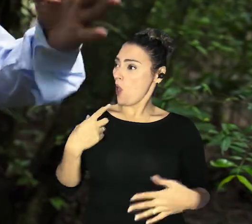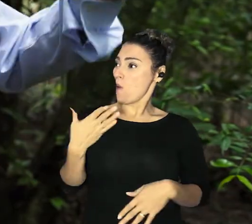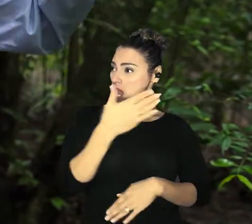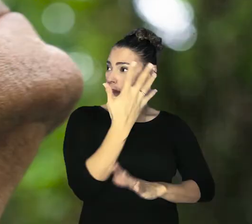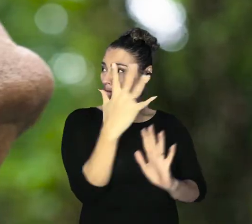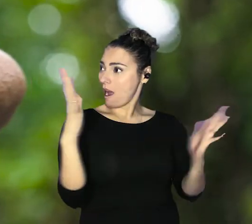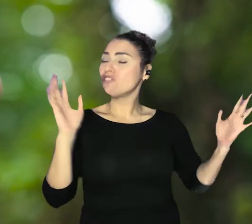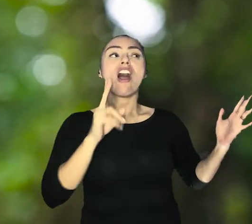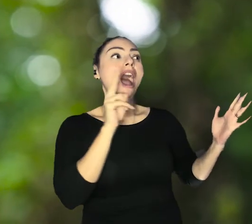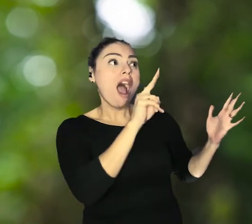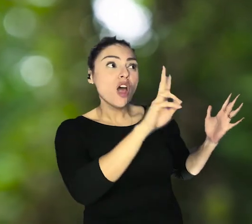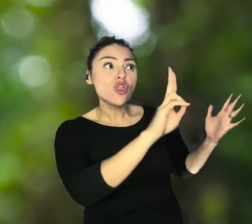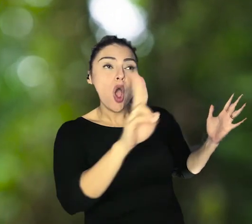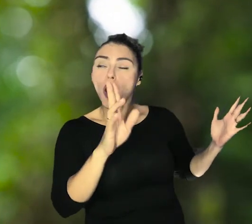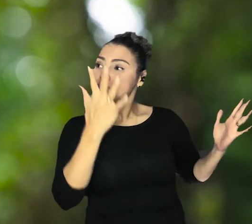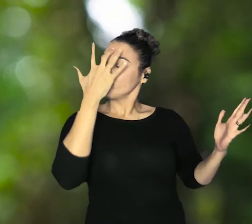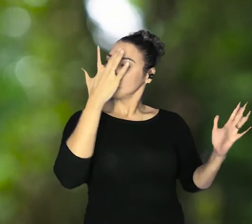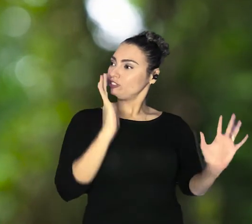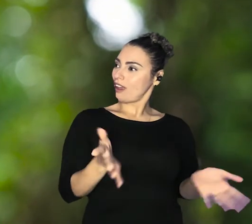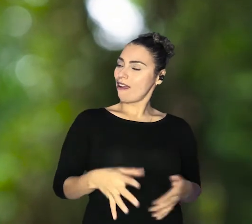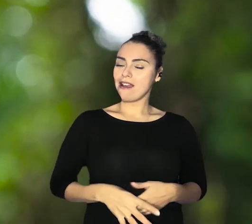na mata, eu saber o que é que eu estou vendo.